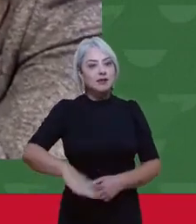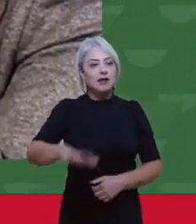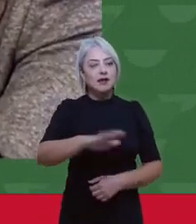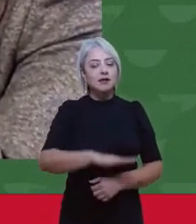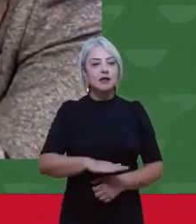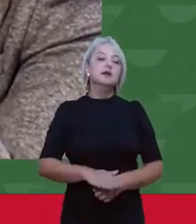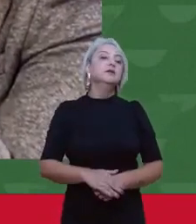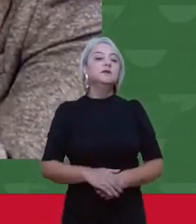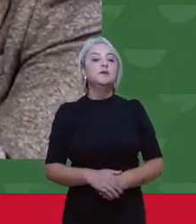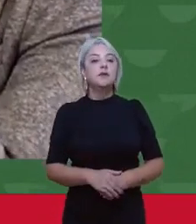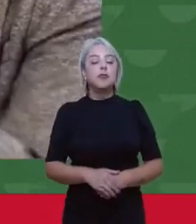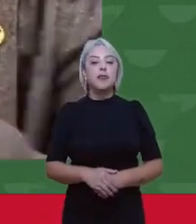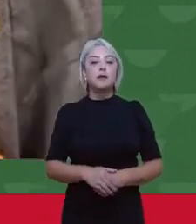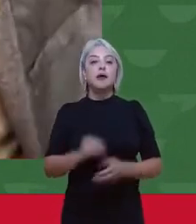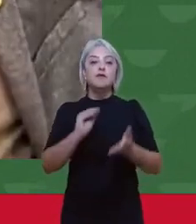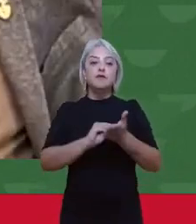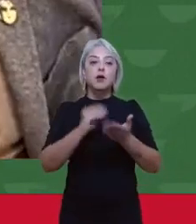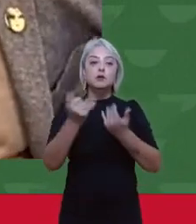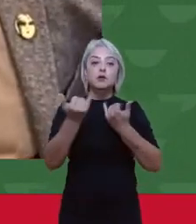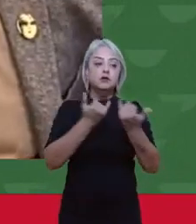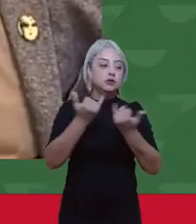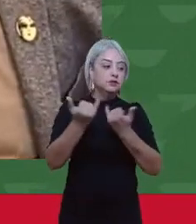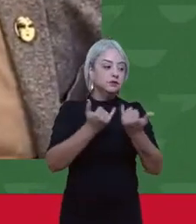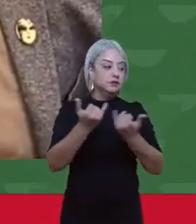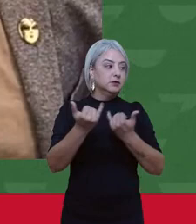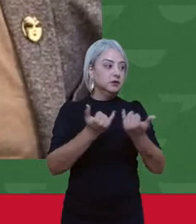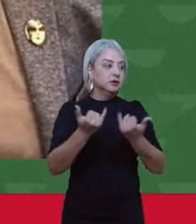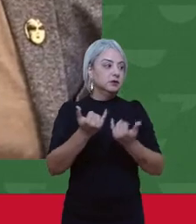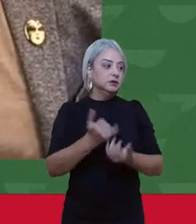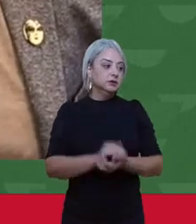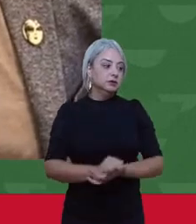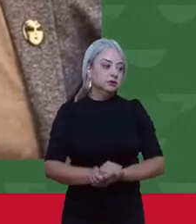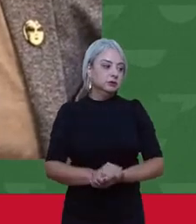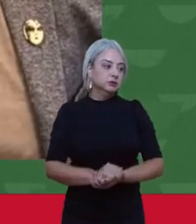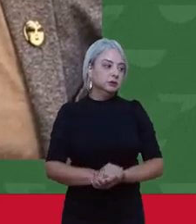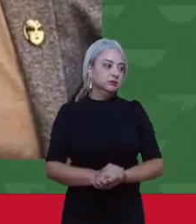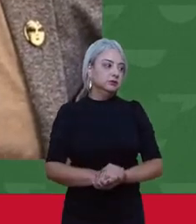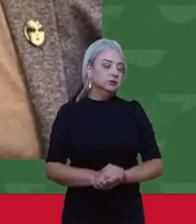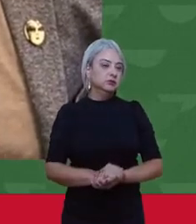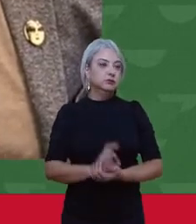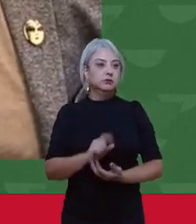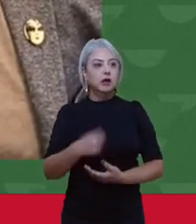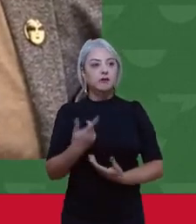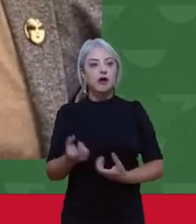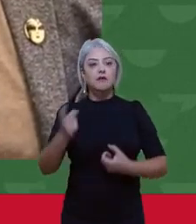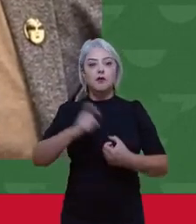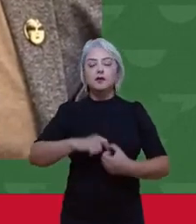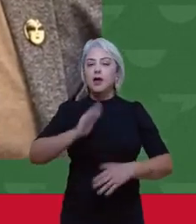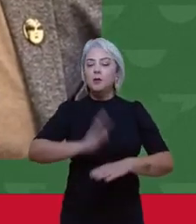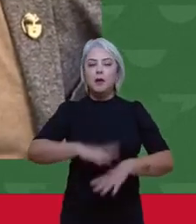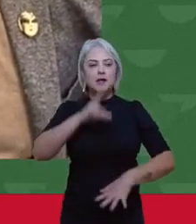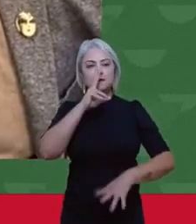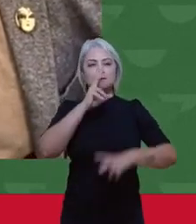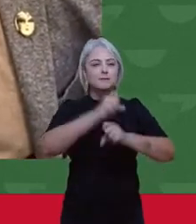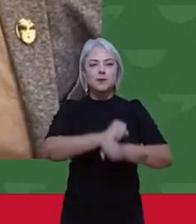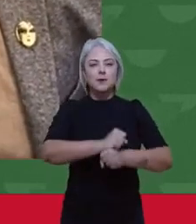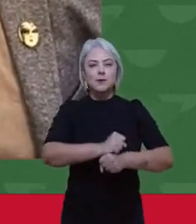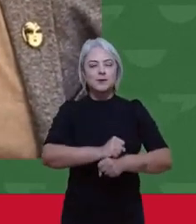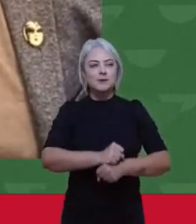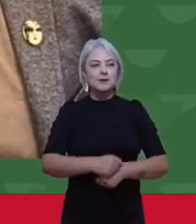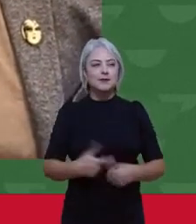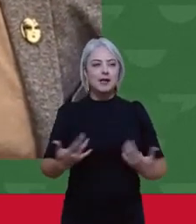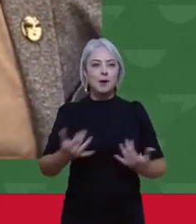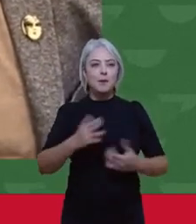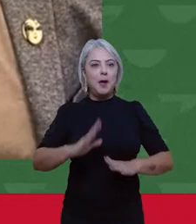sim, sobre a desinformação, né, das fakes, enfim, como é que está sendo trabalhado. Então, você vai voltar com mais energia ainda, né, com